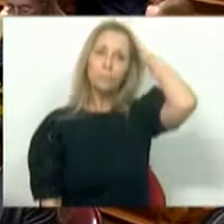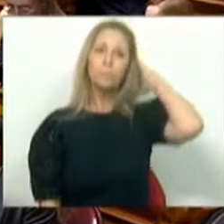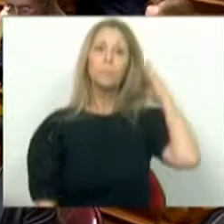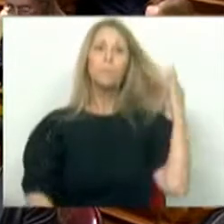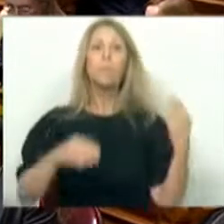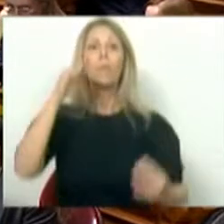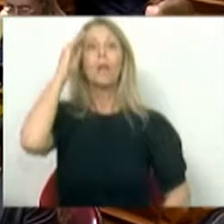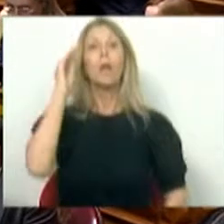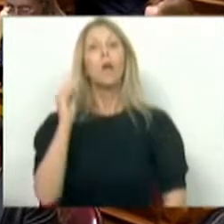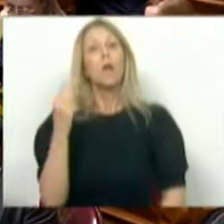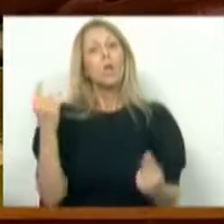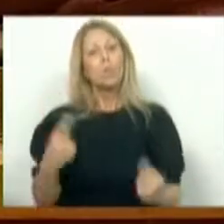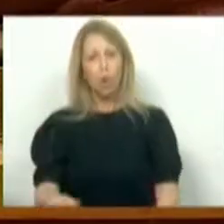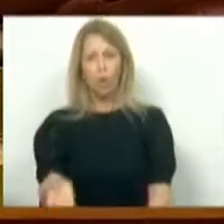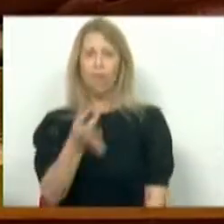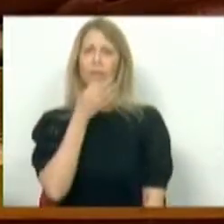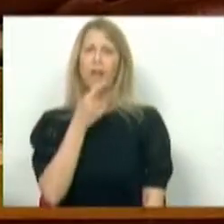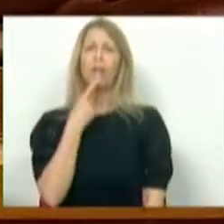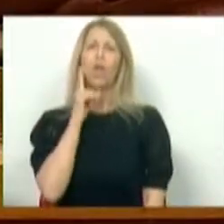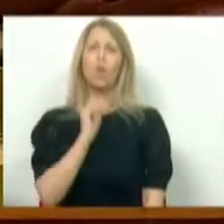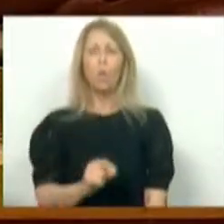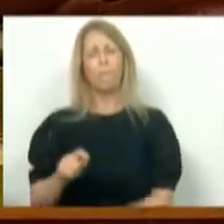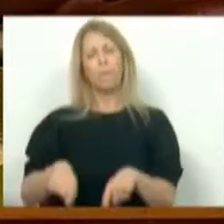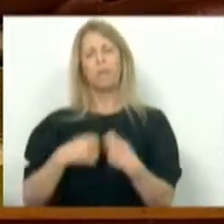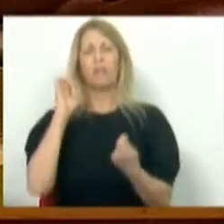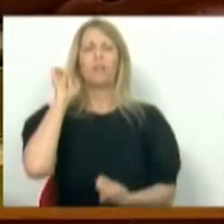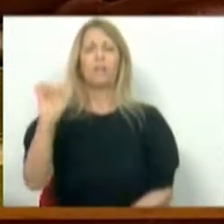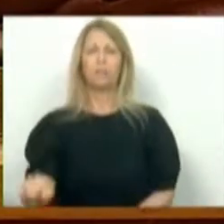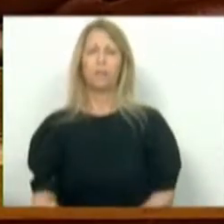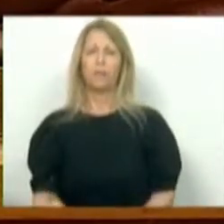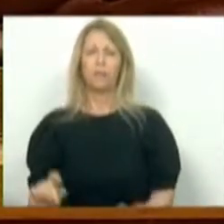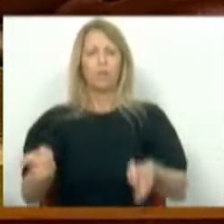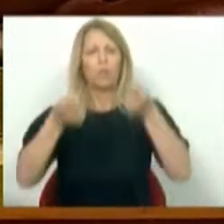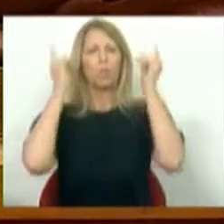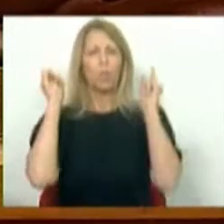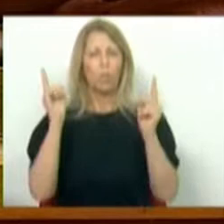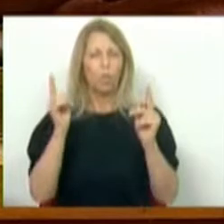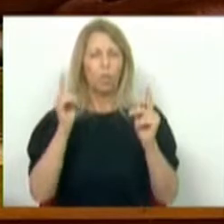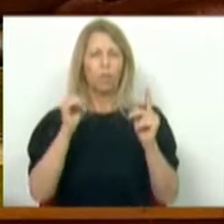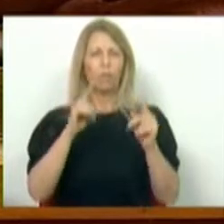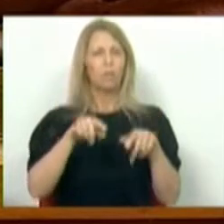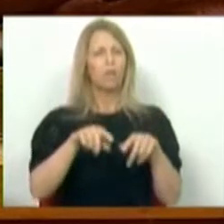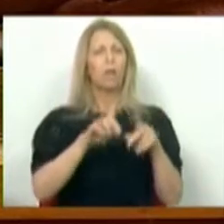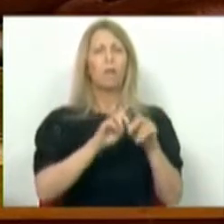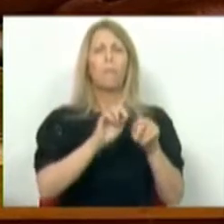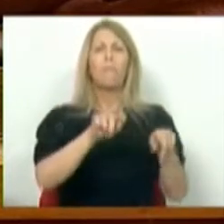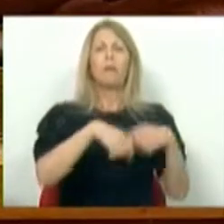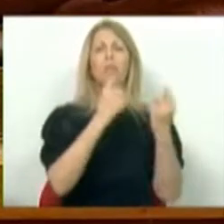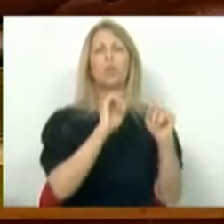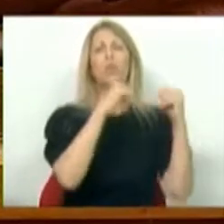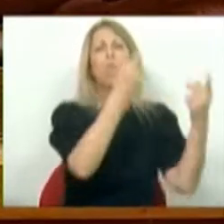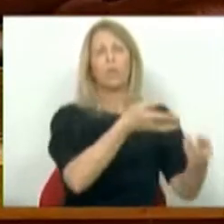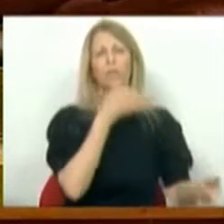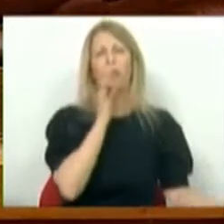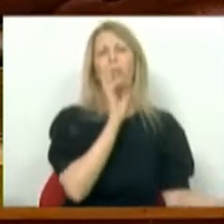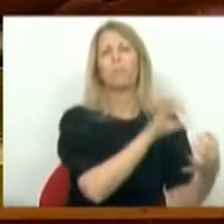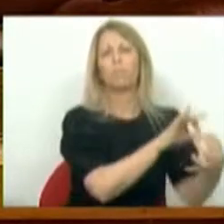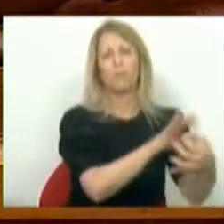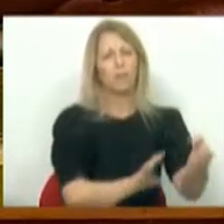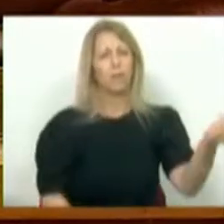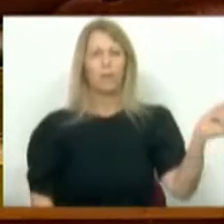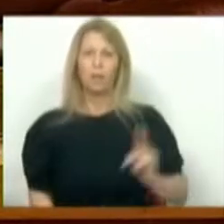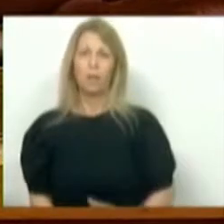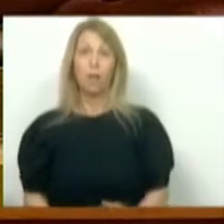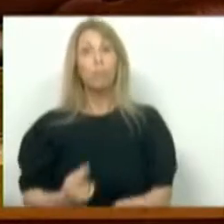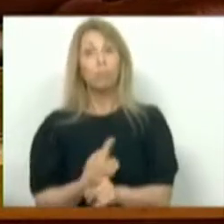que fale apenas em nome do seu partido e não em nome de outras forças partidárias que, como sabemos, não acompanham nesta